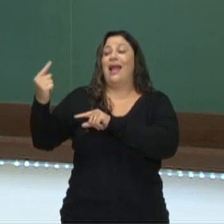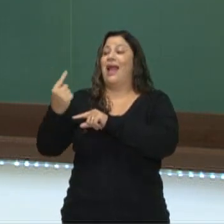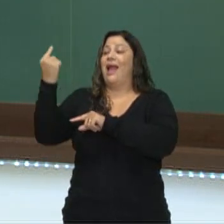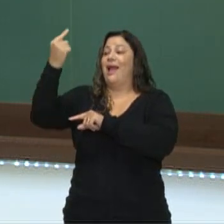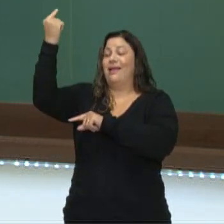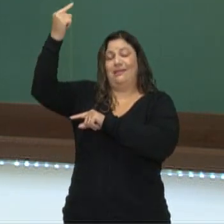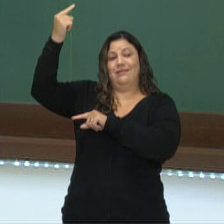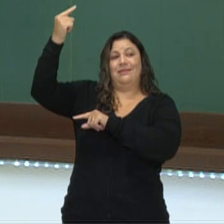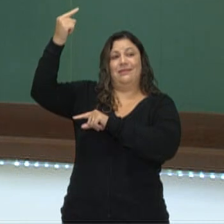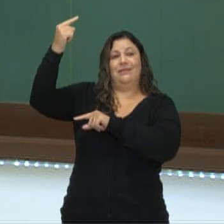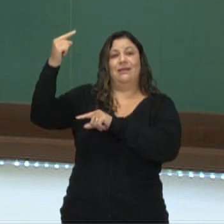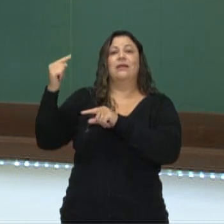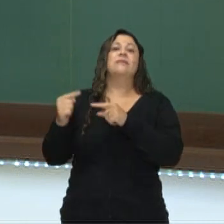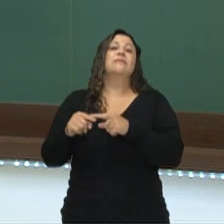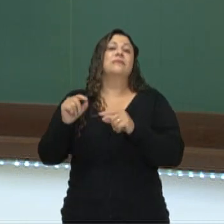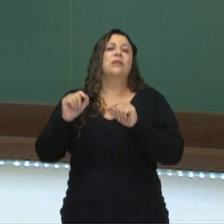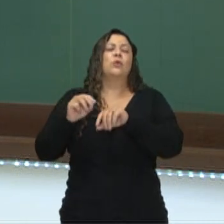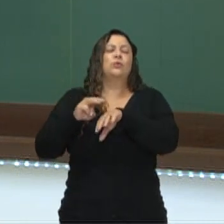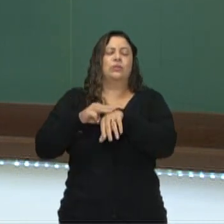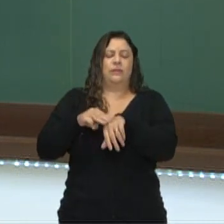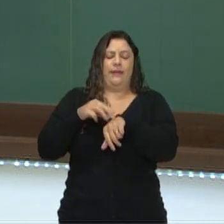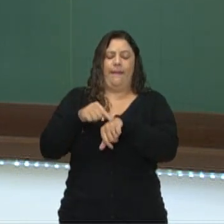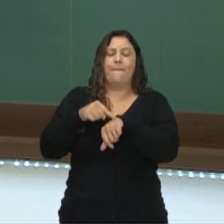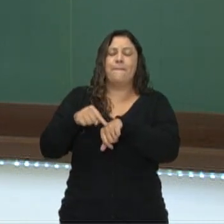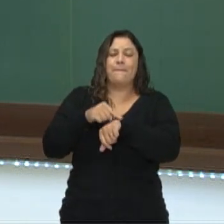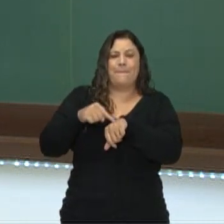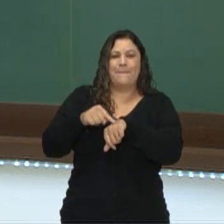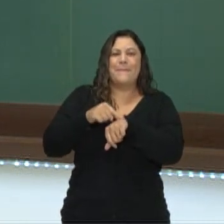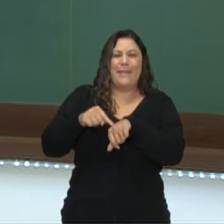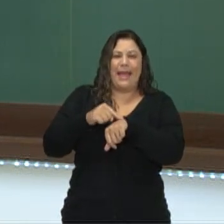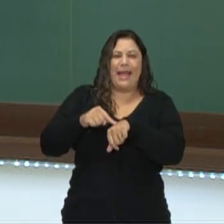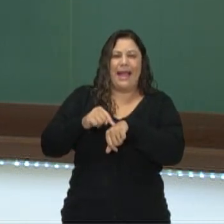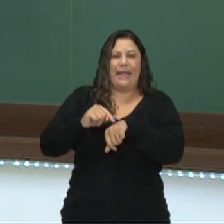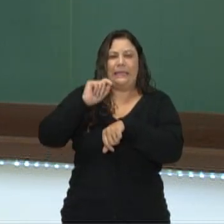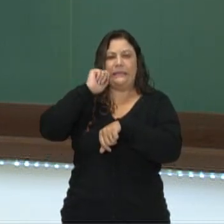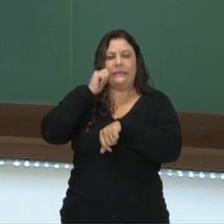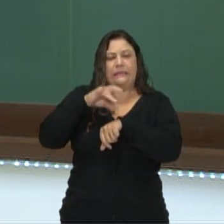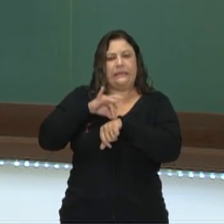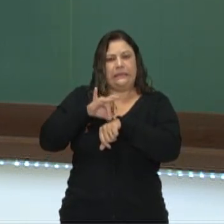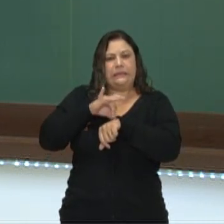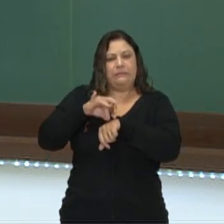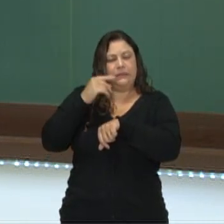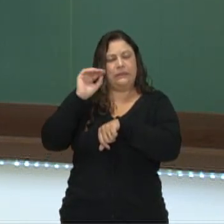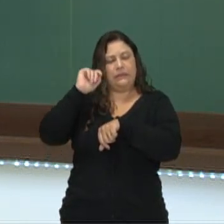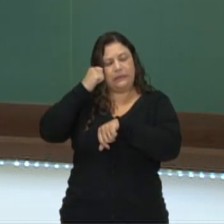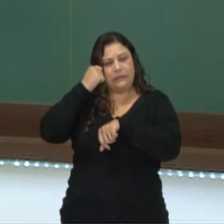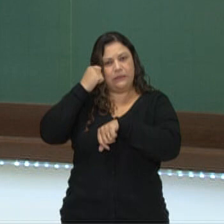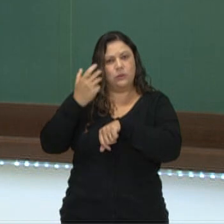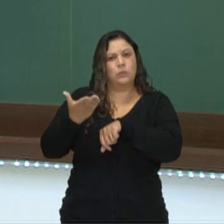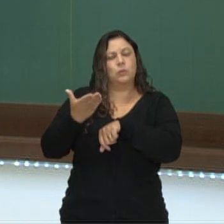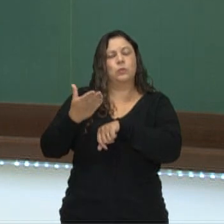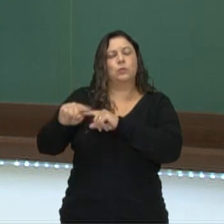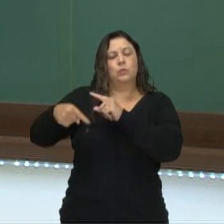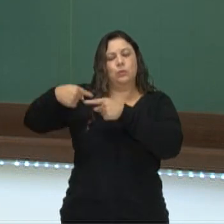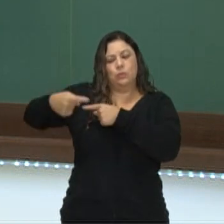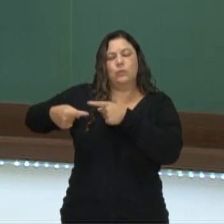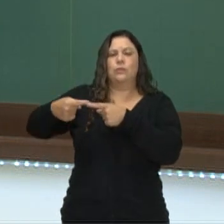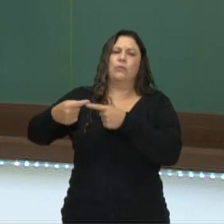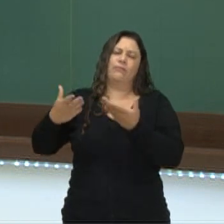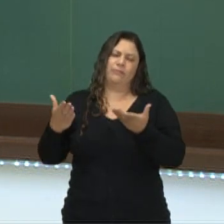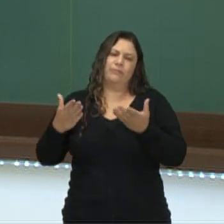eles tinham uma cor de pele mais escura. E os Tutsis, eles eram negros ainda, mas eram um pouquinho mais